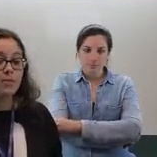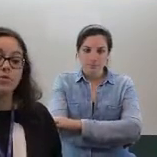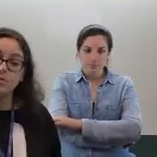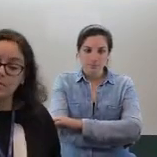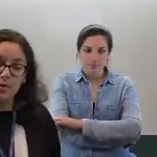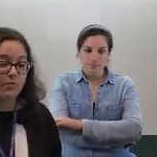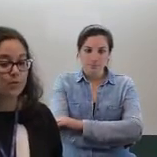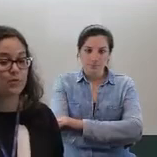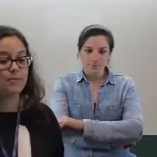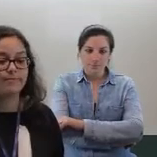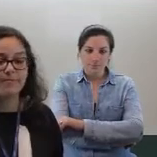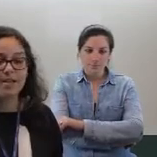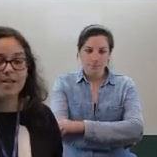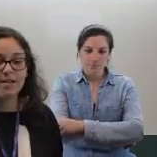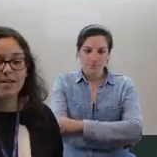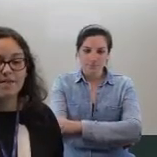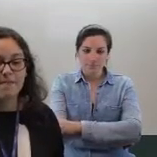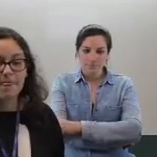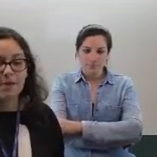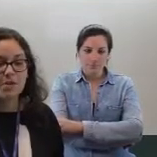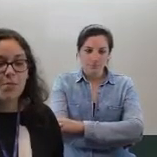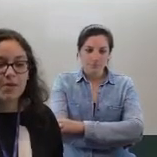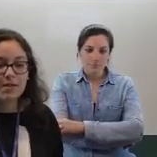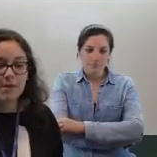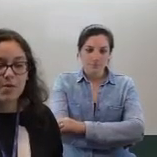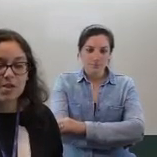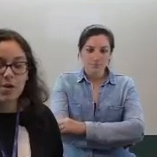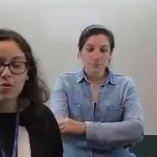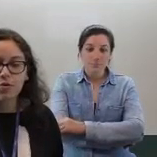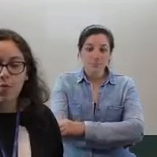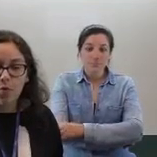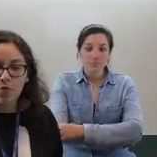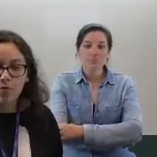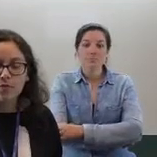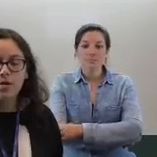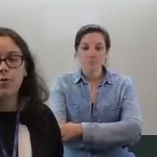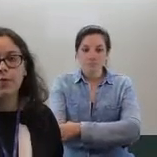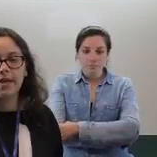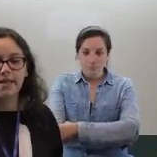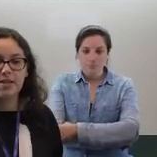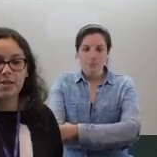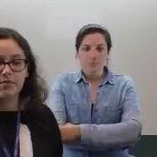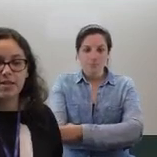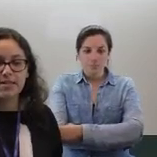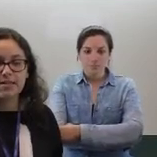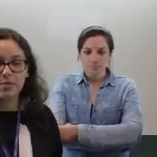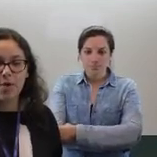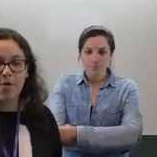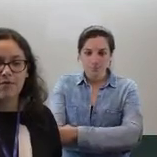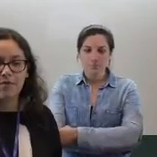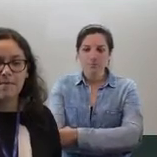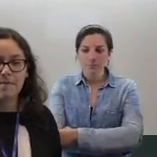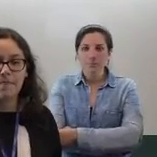trabalho lá não, mas é maravilhoso. Então, a gente mostra também o que chegou de novo, o que tem de livro de